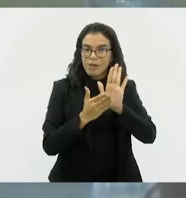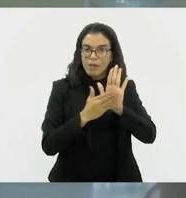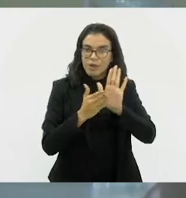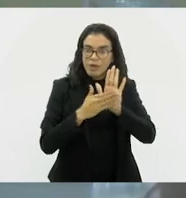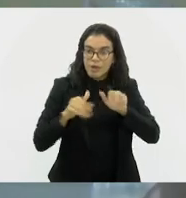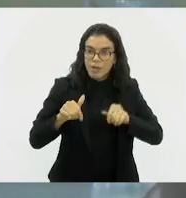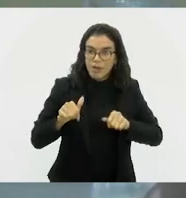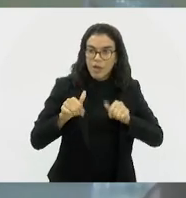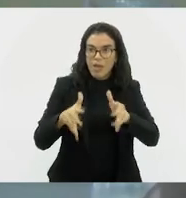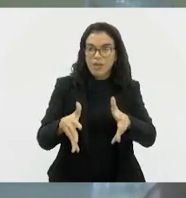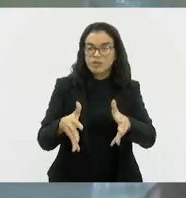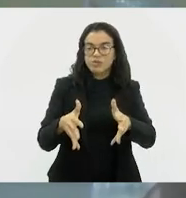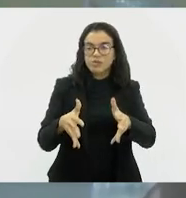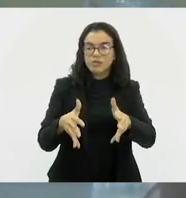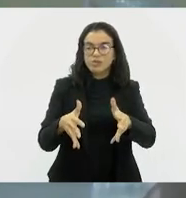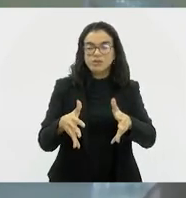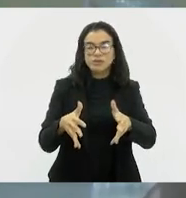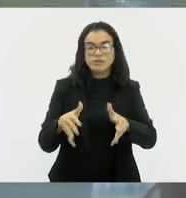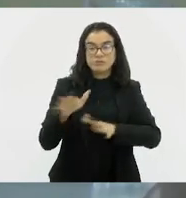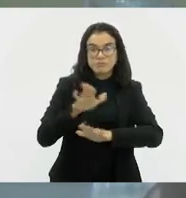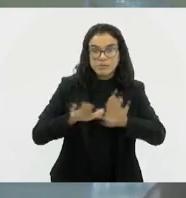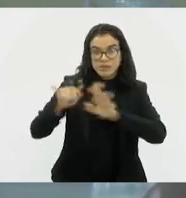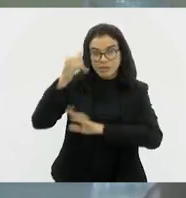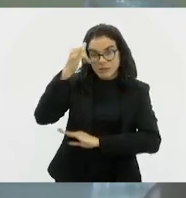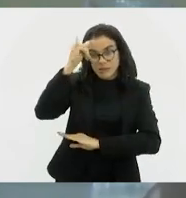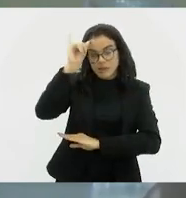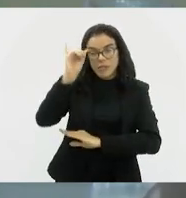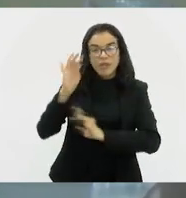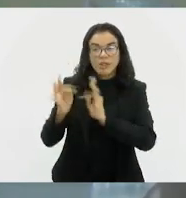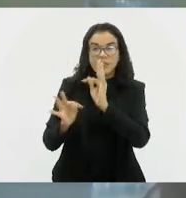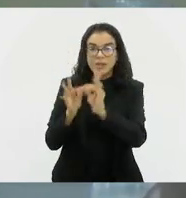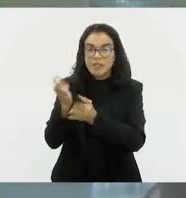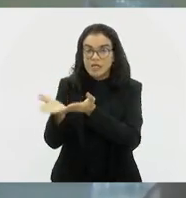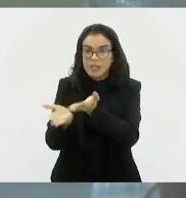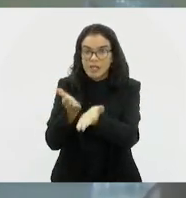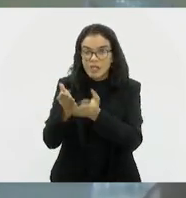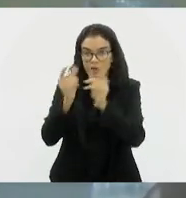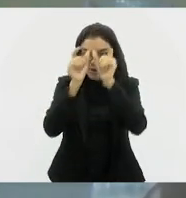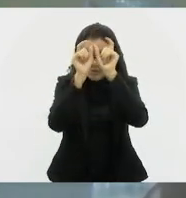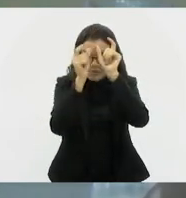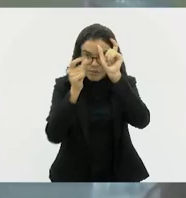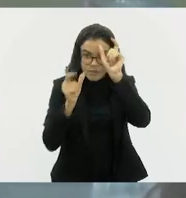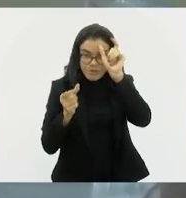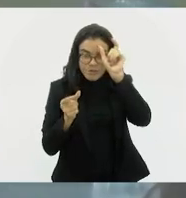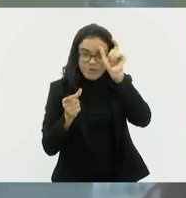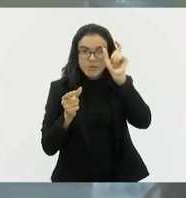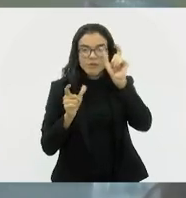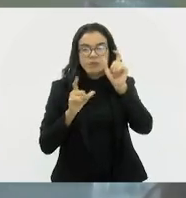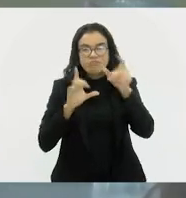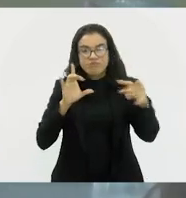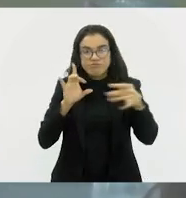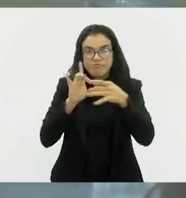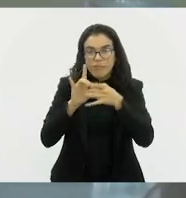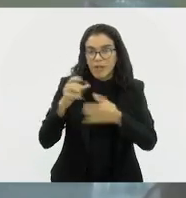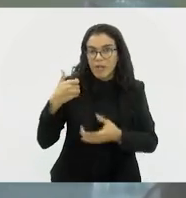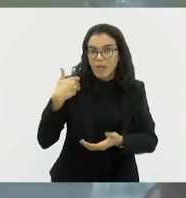para conscientização, prevenção e o tratamento dos transtornos mentais que acontecem à pessoa